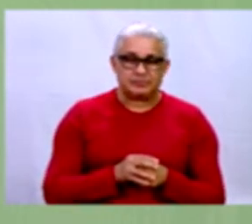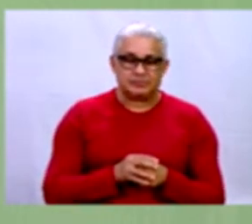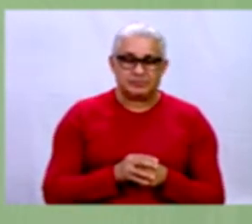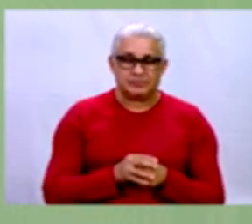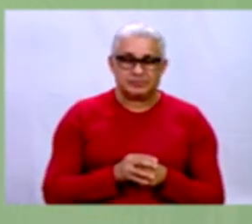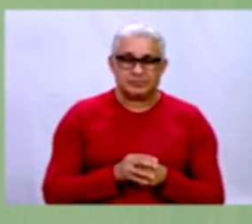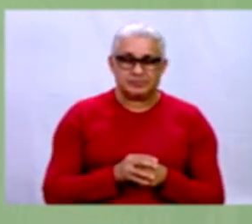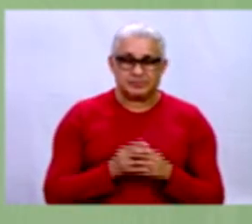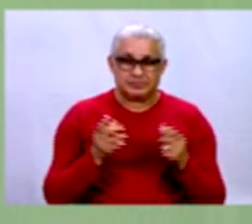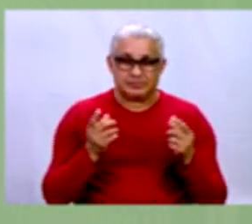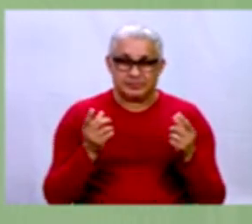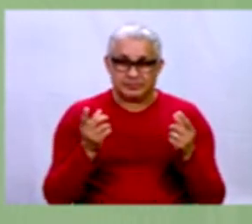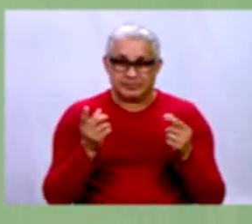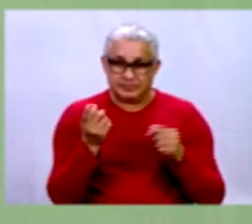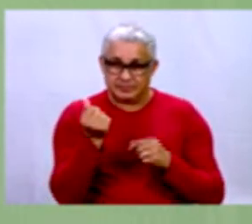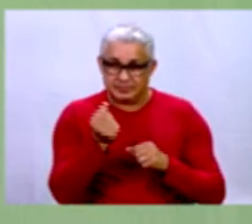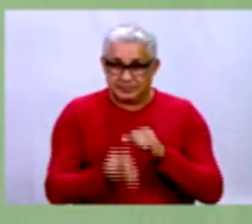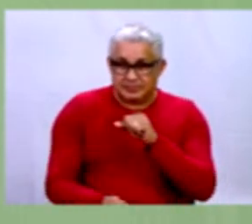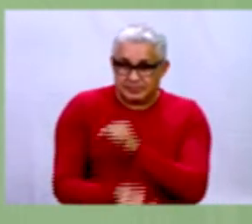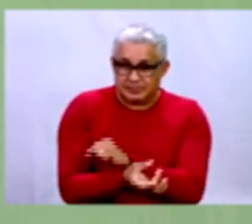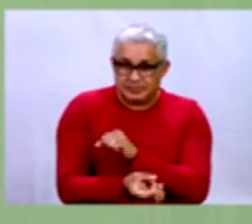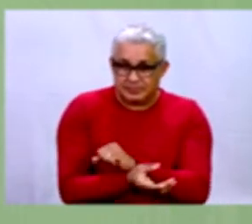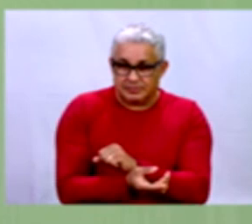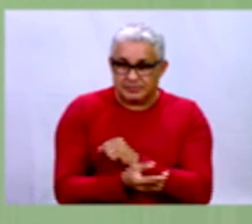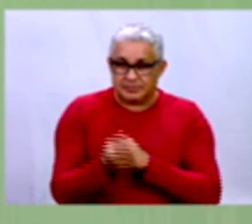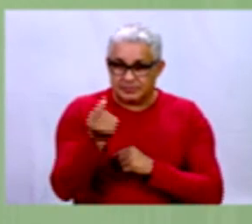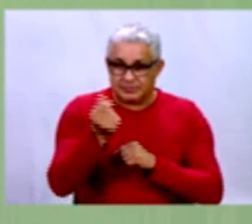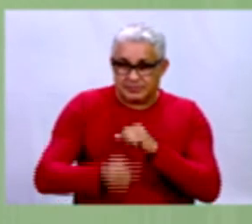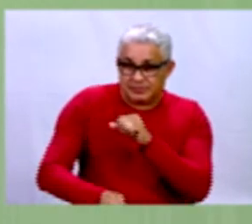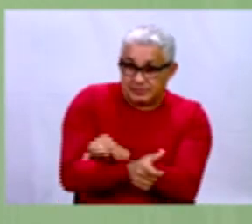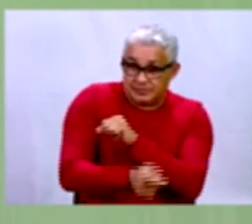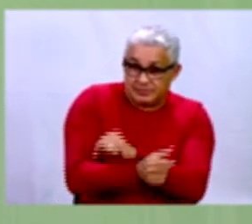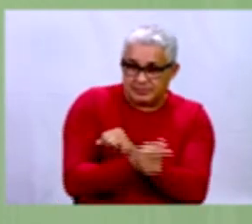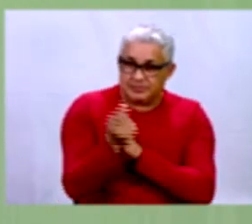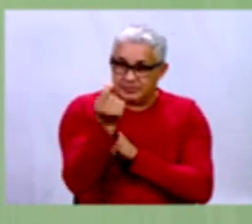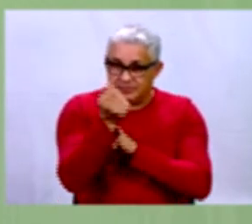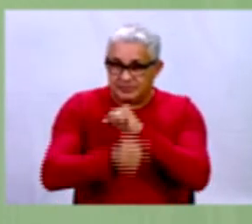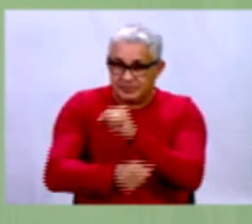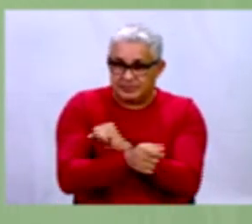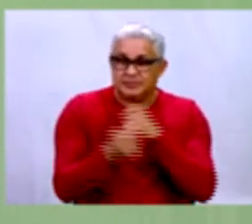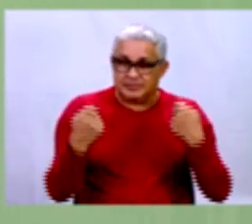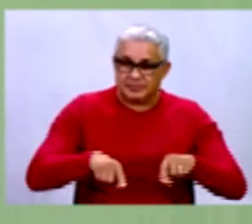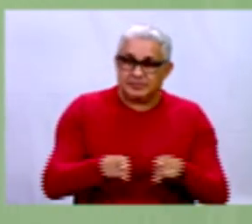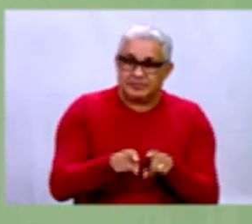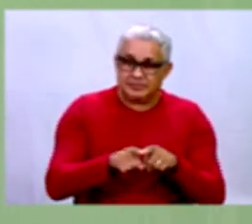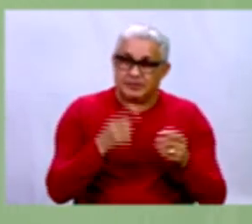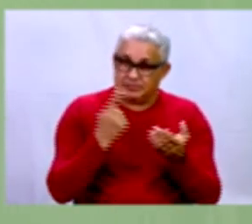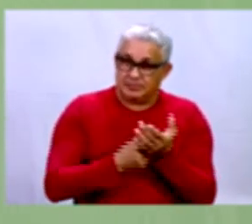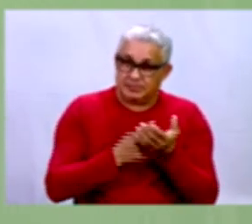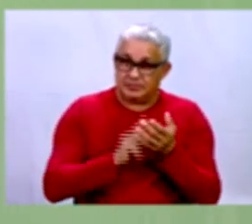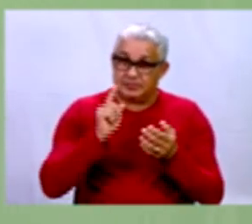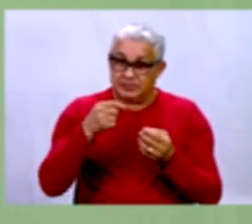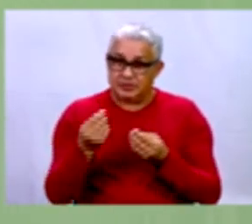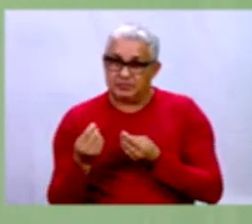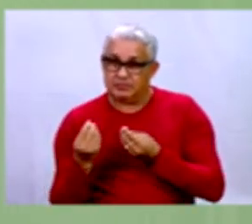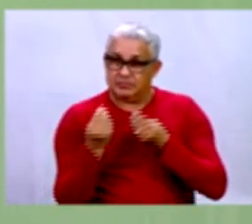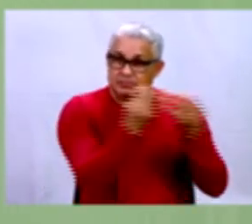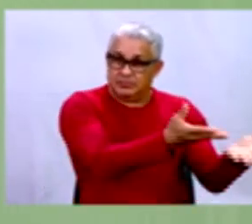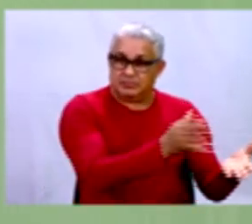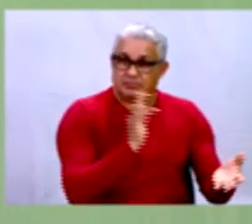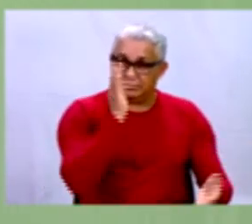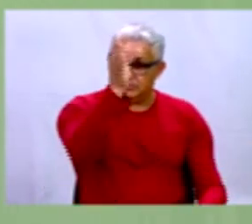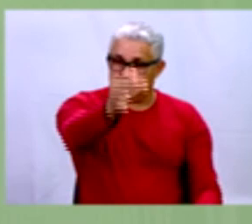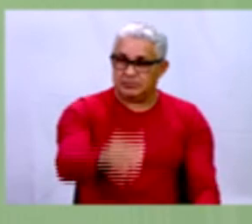fontes de financiamentos para a realização de seus desejos ou necessidades, comprometendo-se em devolver o recurso